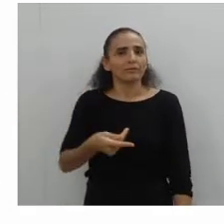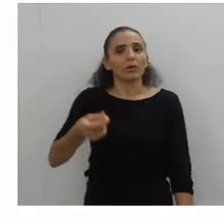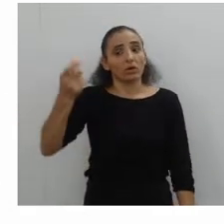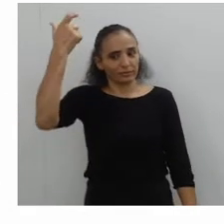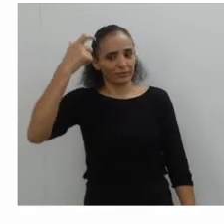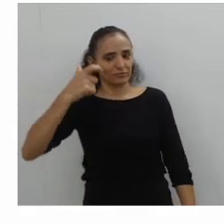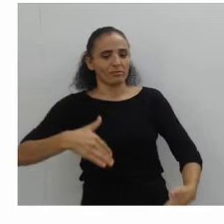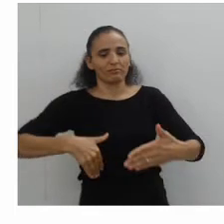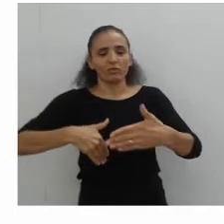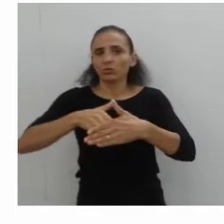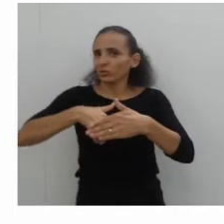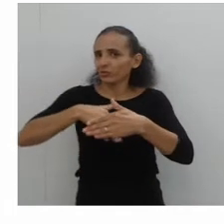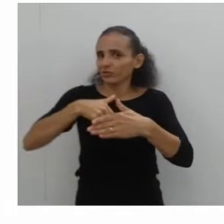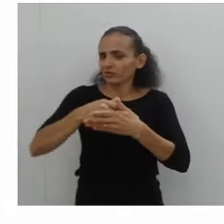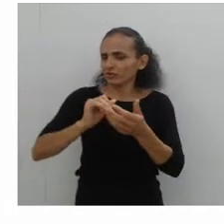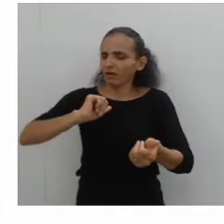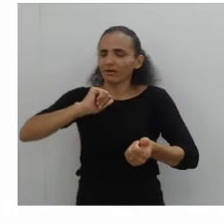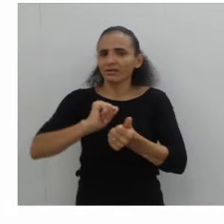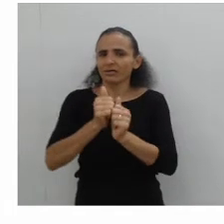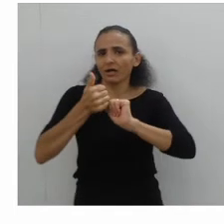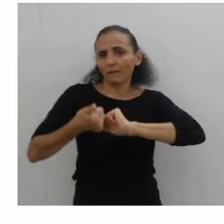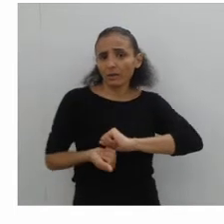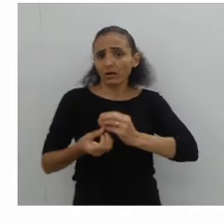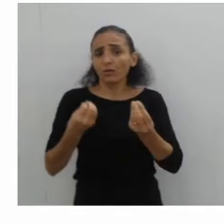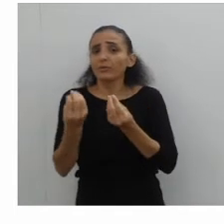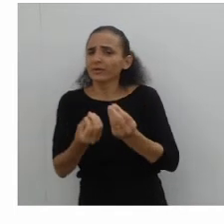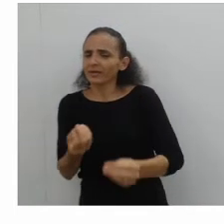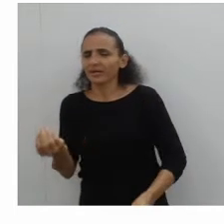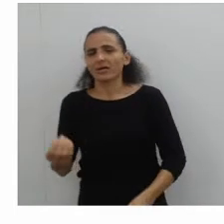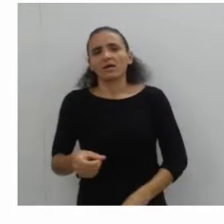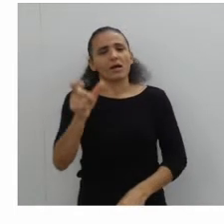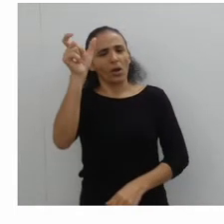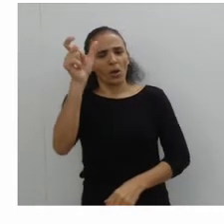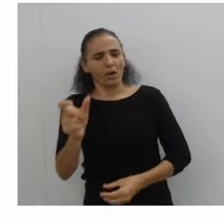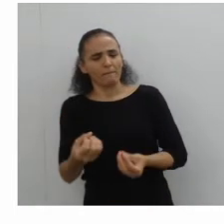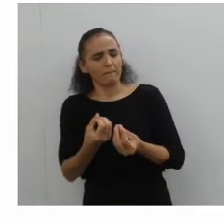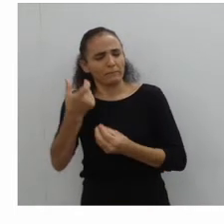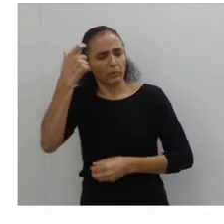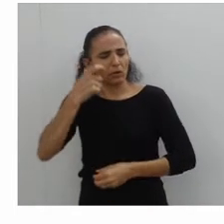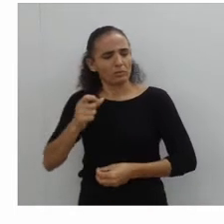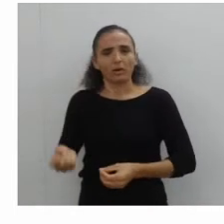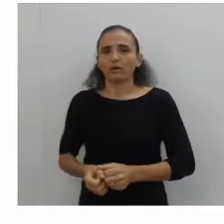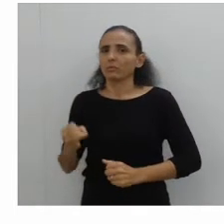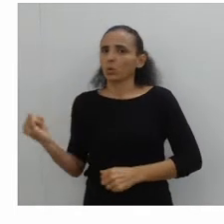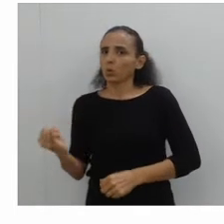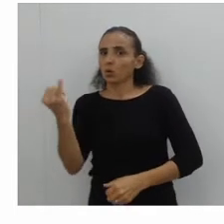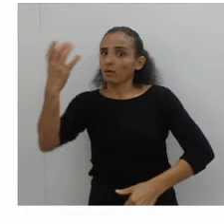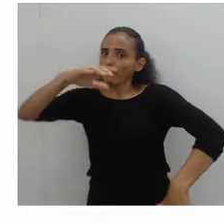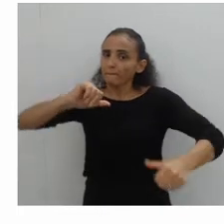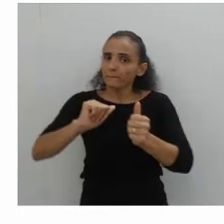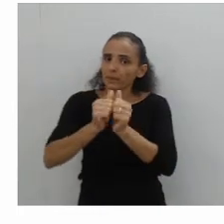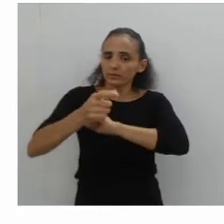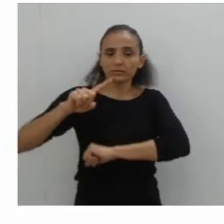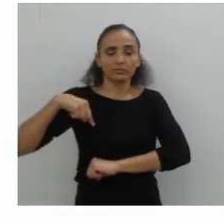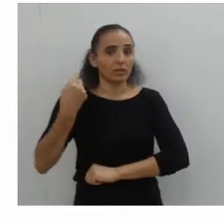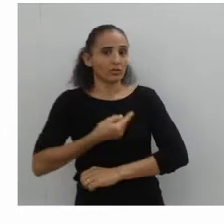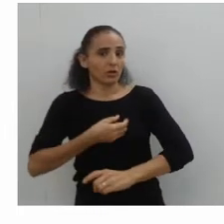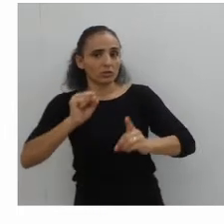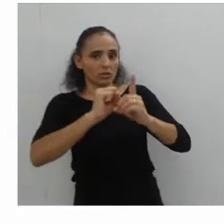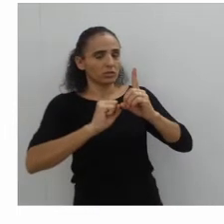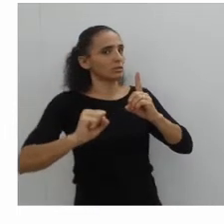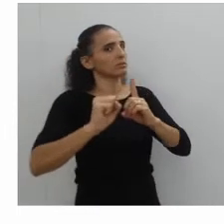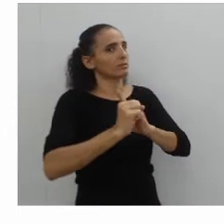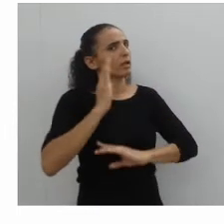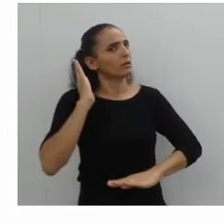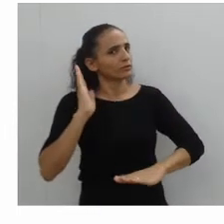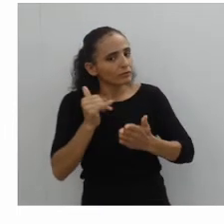E, inclusive, o homem existe também porque joga. O jogo ele é extremamente importante para a nossa sociedade. Eu disse no